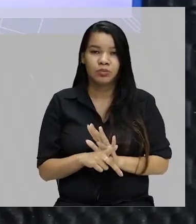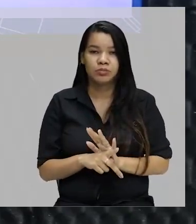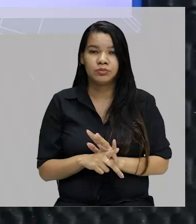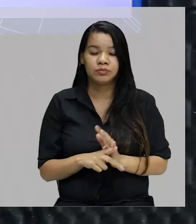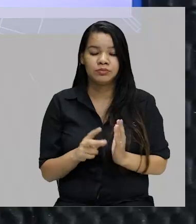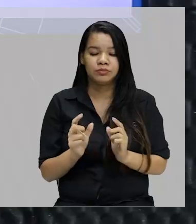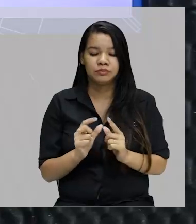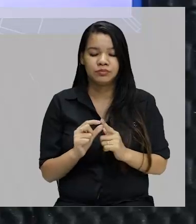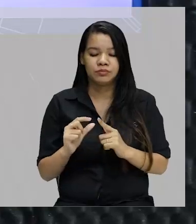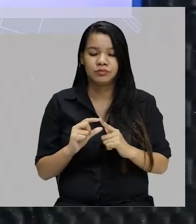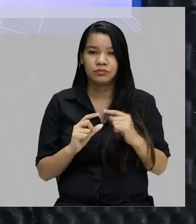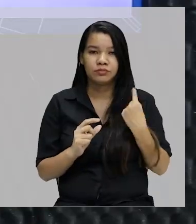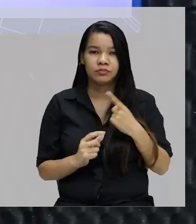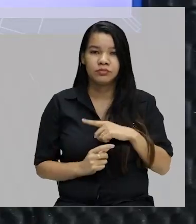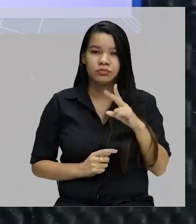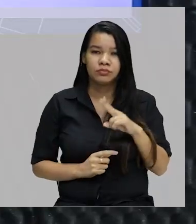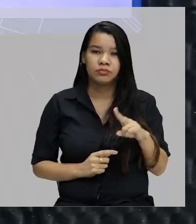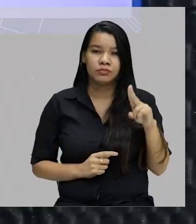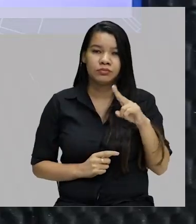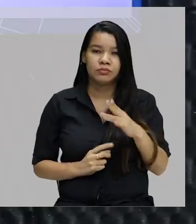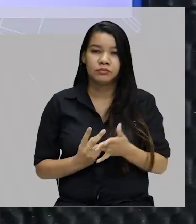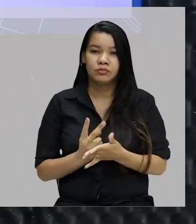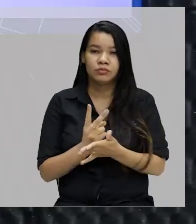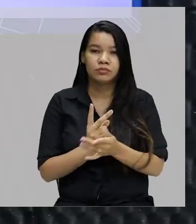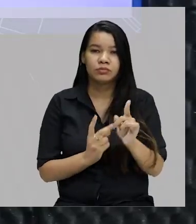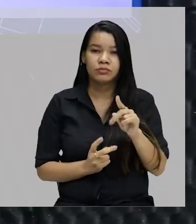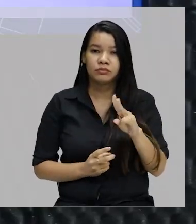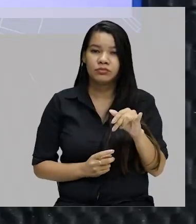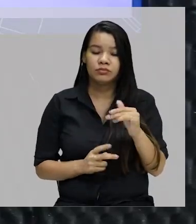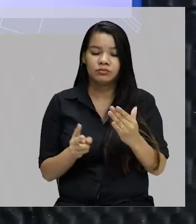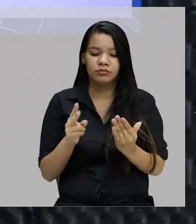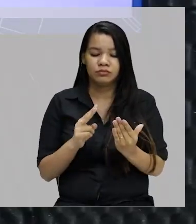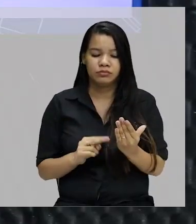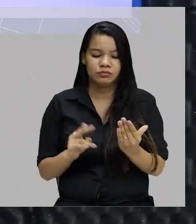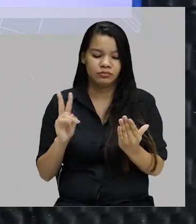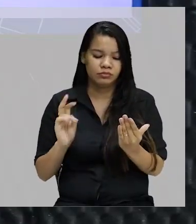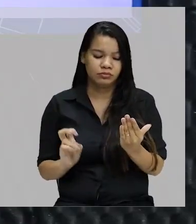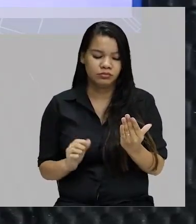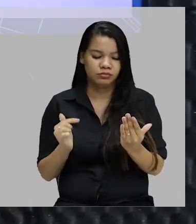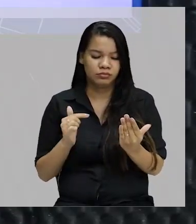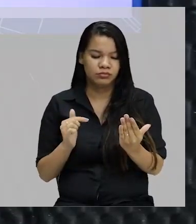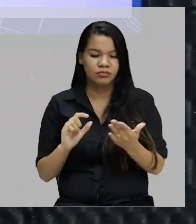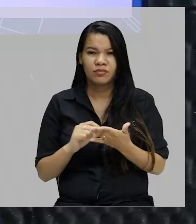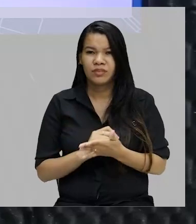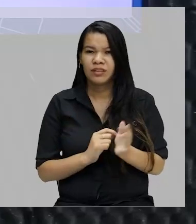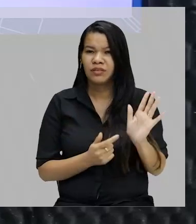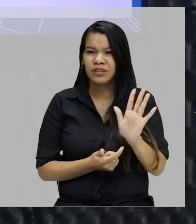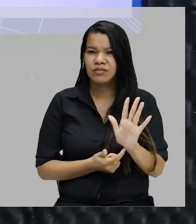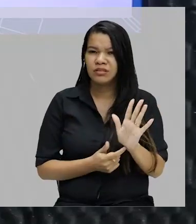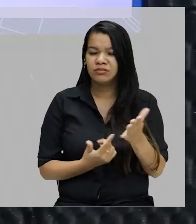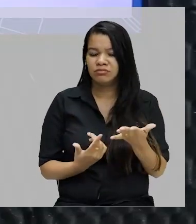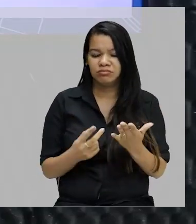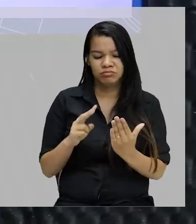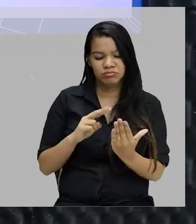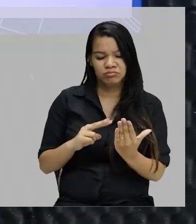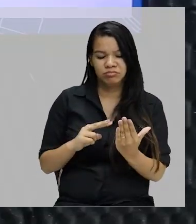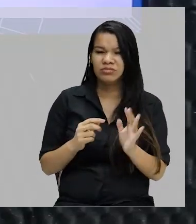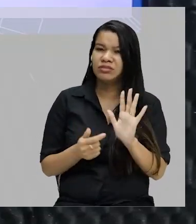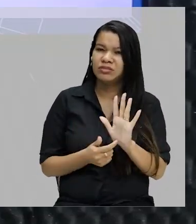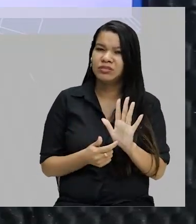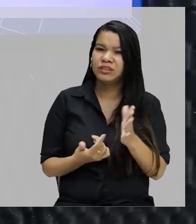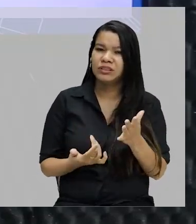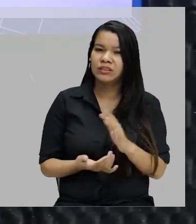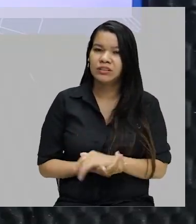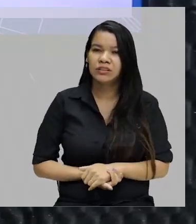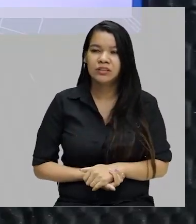vai ler o estilo literário de uma pessoa, às vezes você vai, fulano de tal escreve assim, fulano de tal escreve assado, fulano de tal fala desse